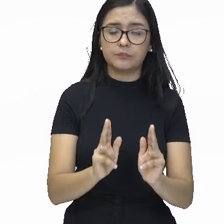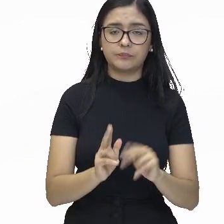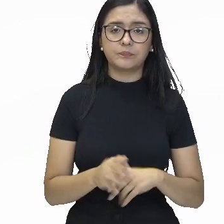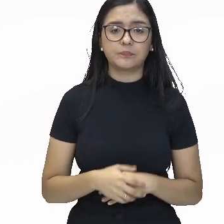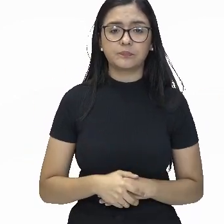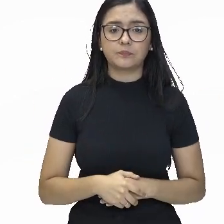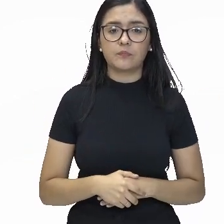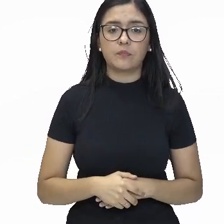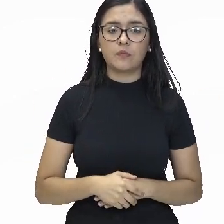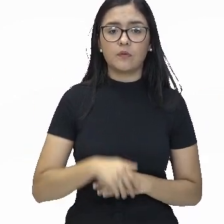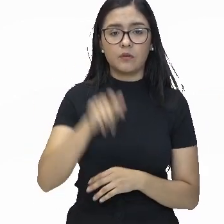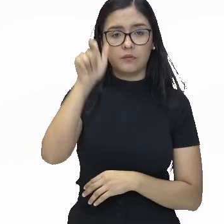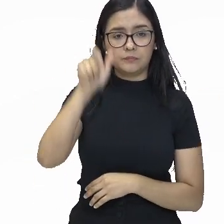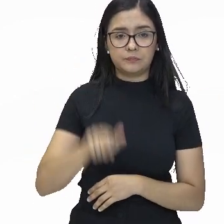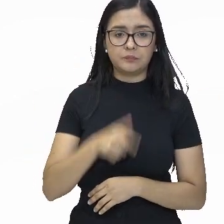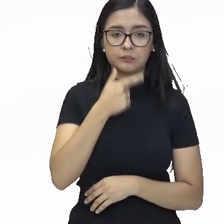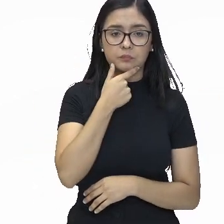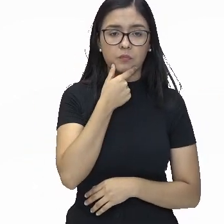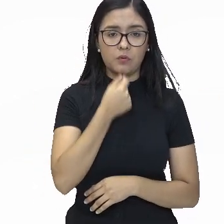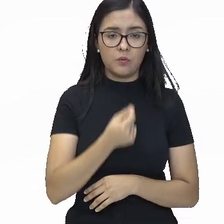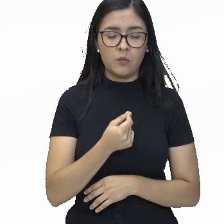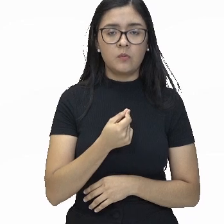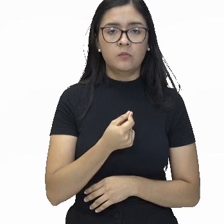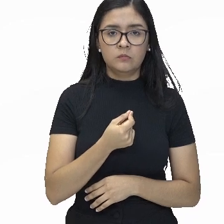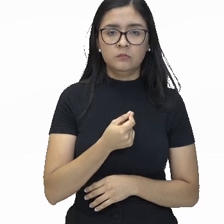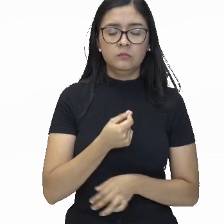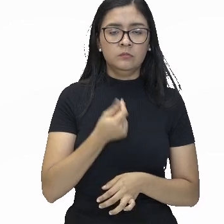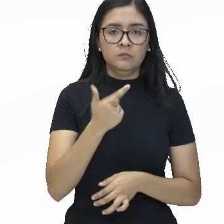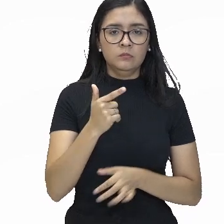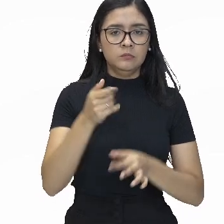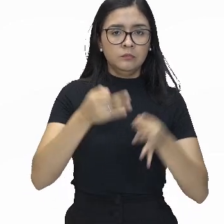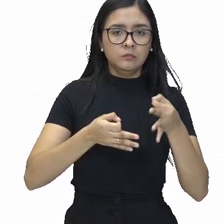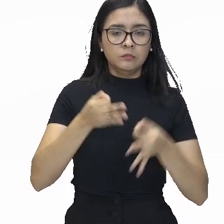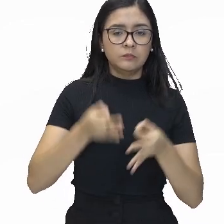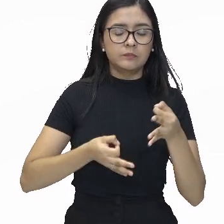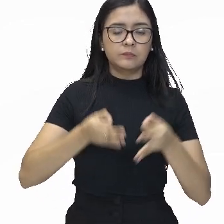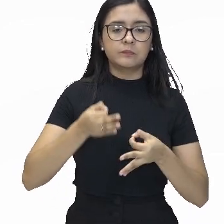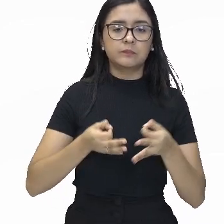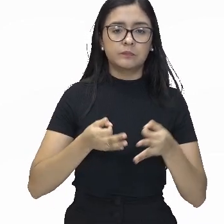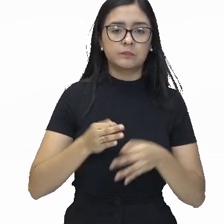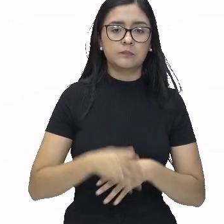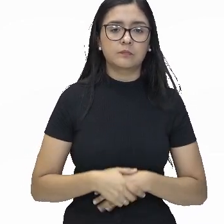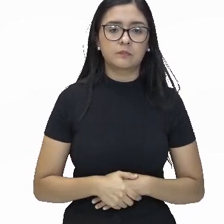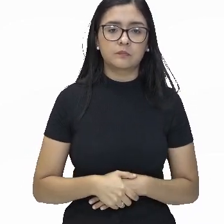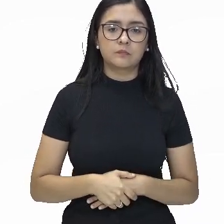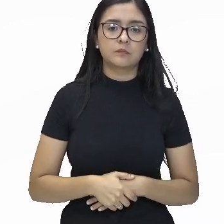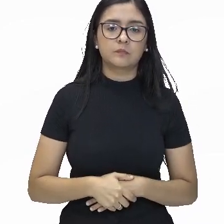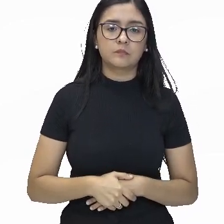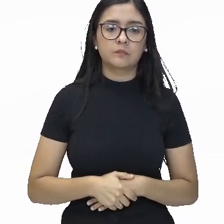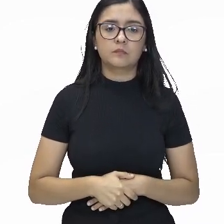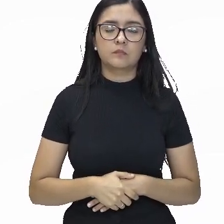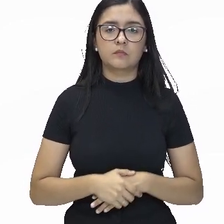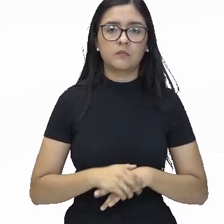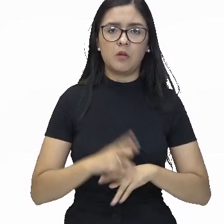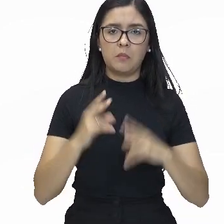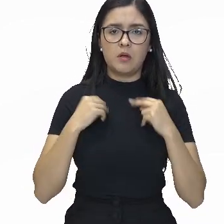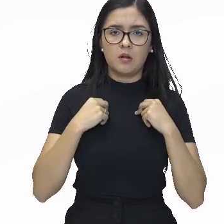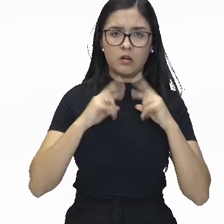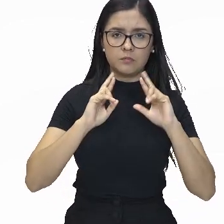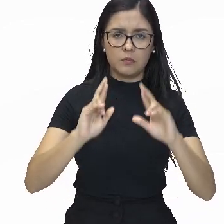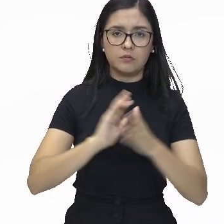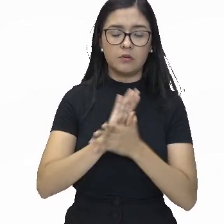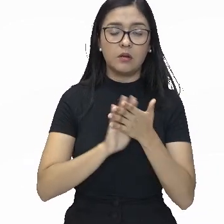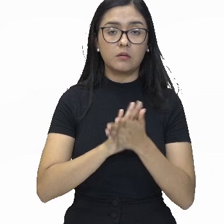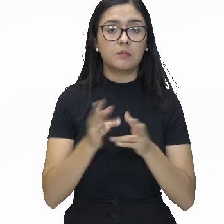O homem que não é honesto é a mesma coisa. O homem desonesto não merece respeito. Então,